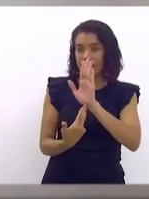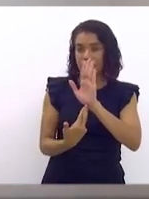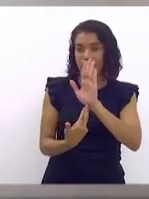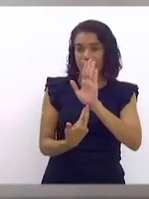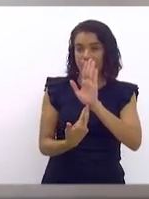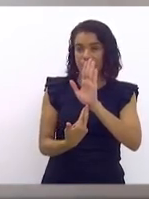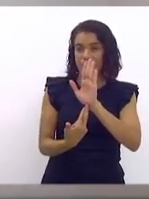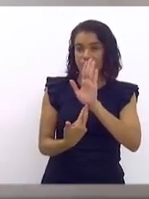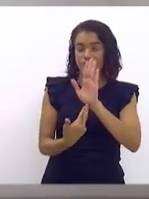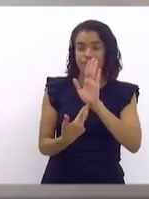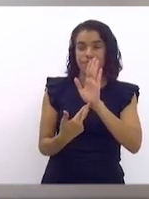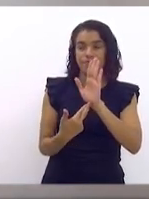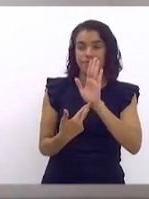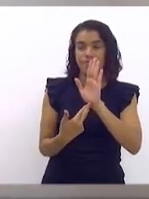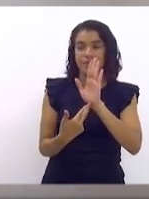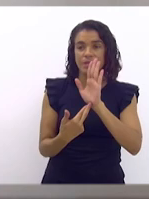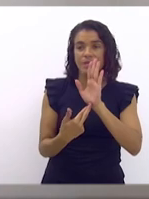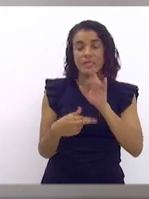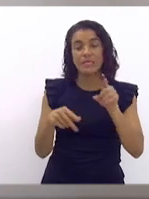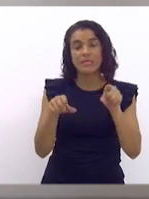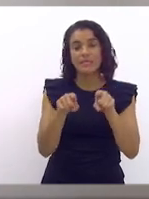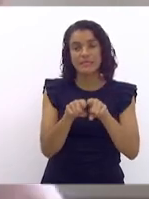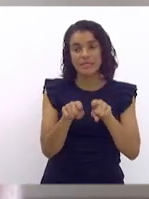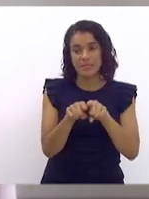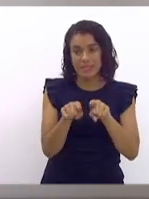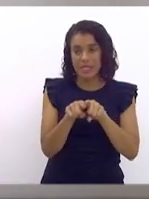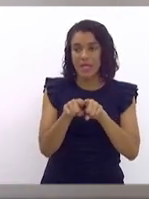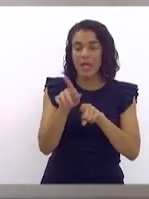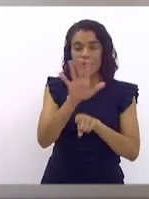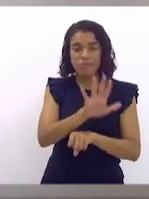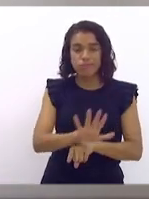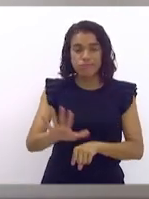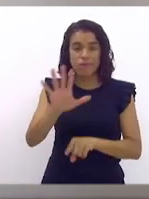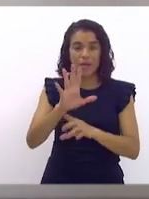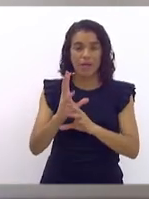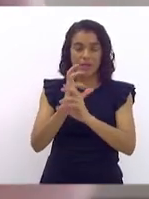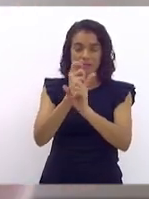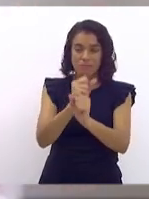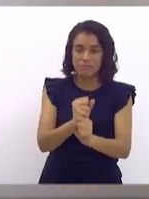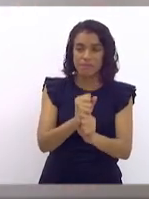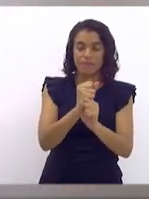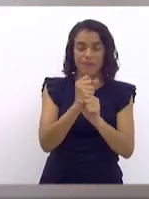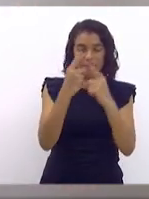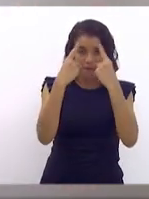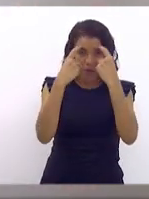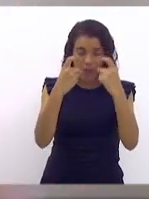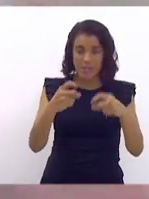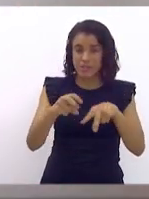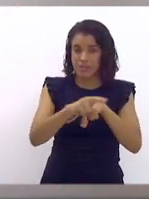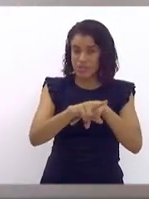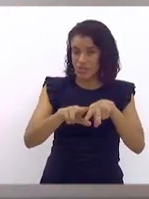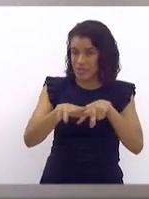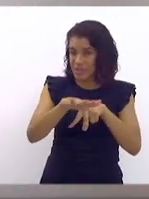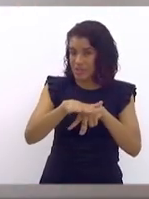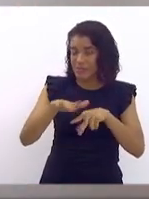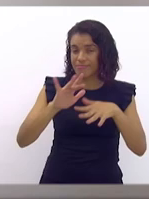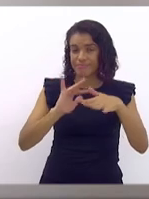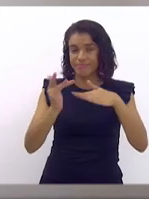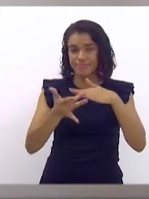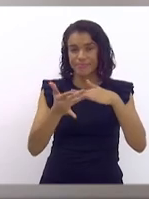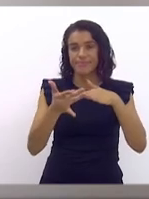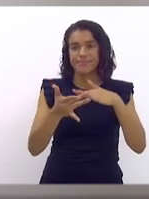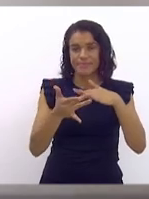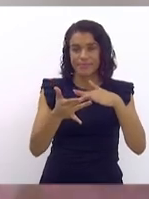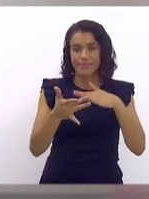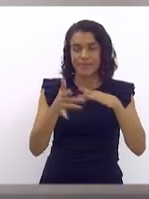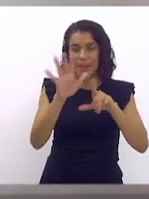política nessas redes sociais, e também o mapa da violência política de gênero em plataformas digitais, que eu até acessei aqui de